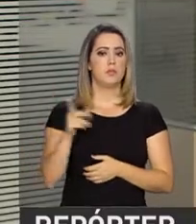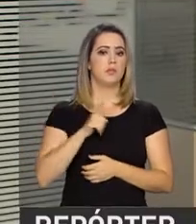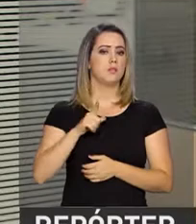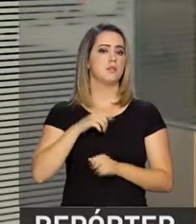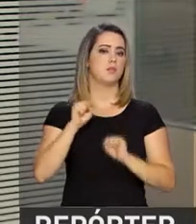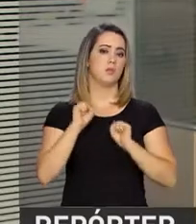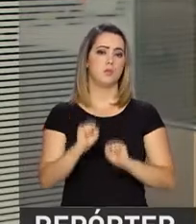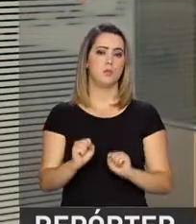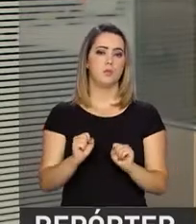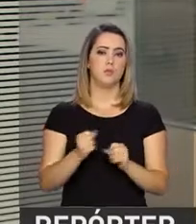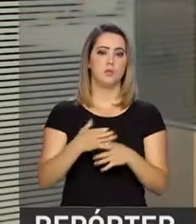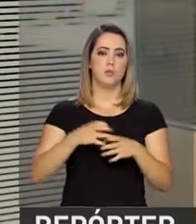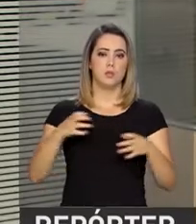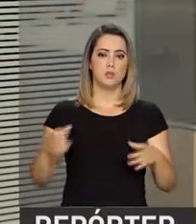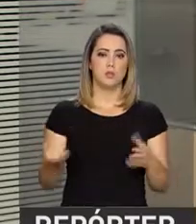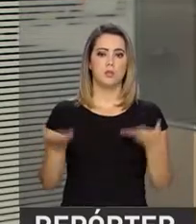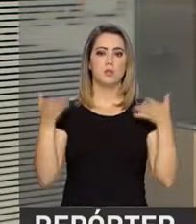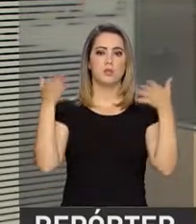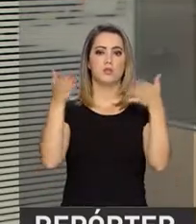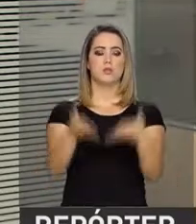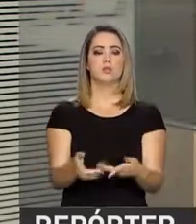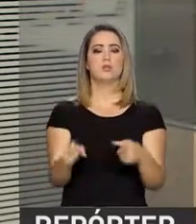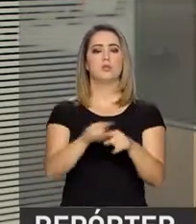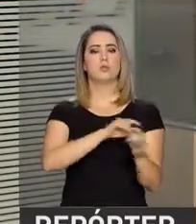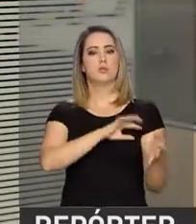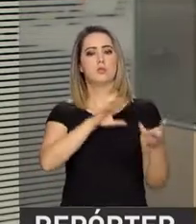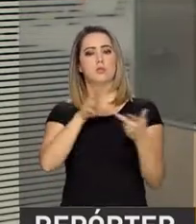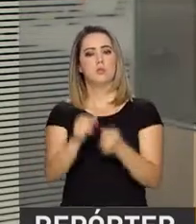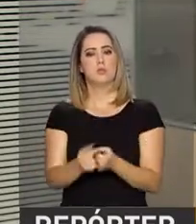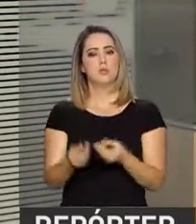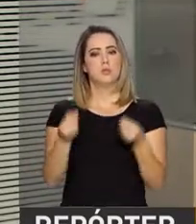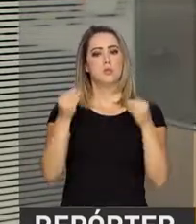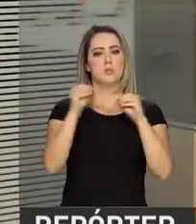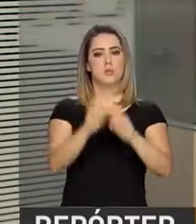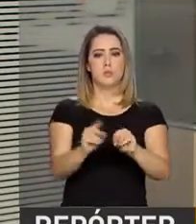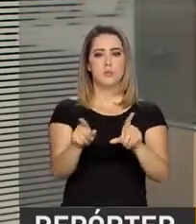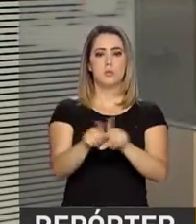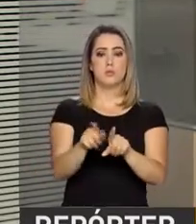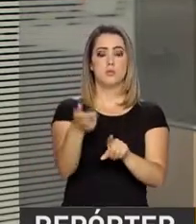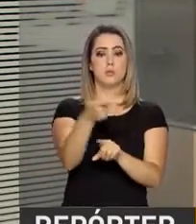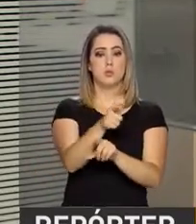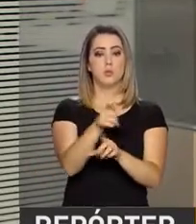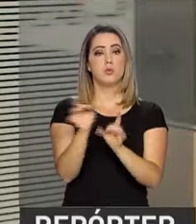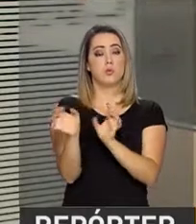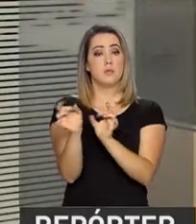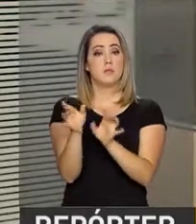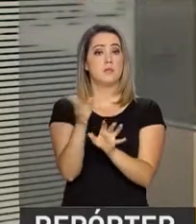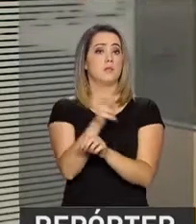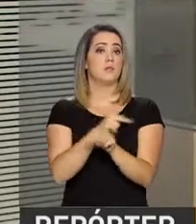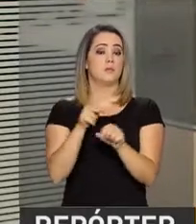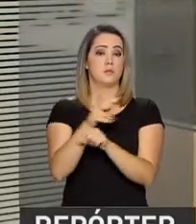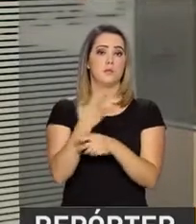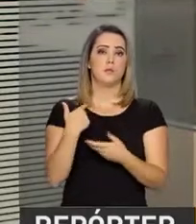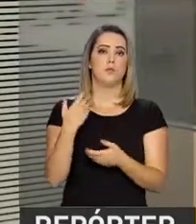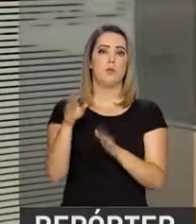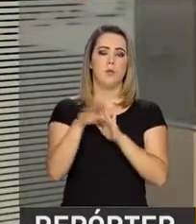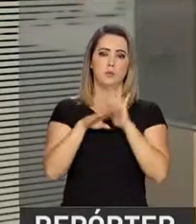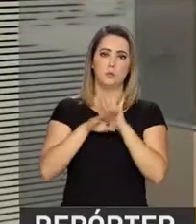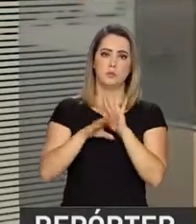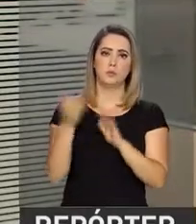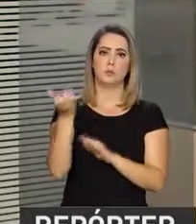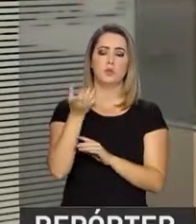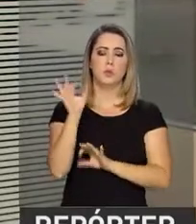potencial enorme para se inserir no mercado externo e participar de outras cadeias comerciais. O projeto quer